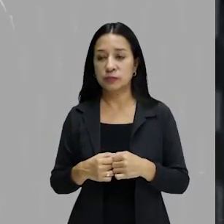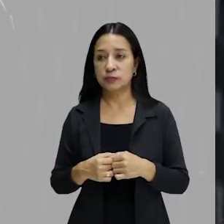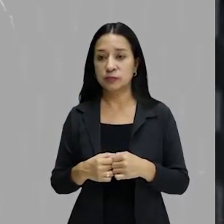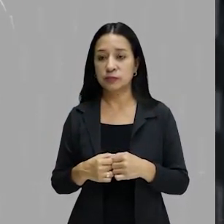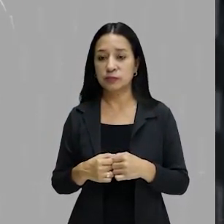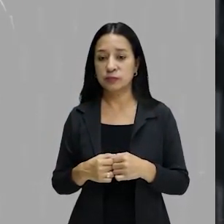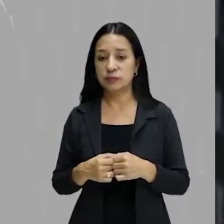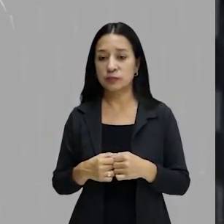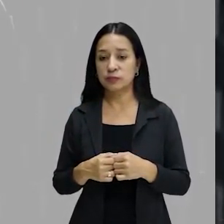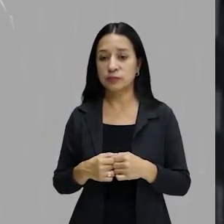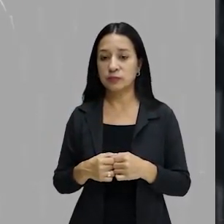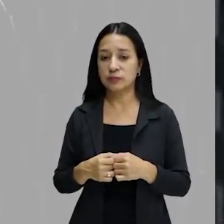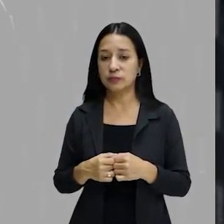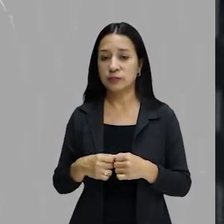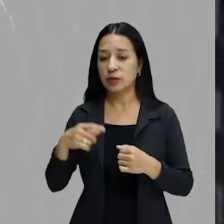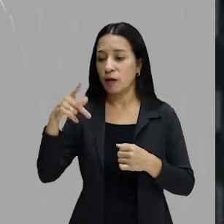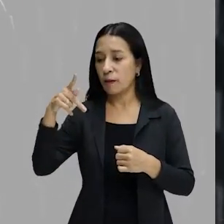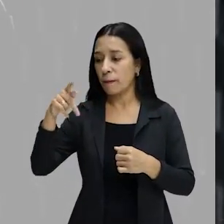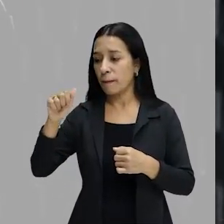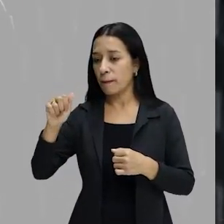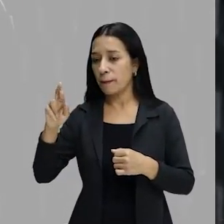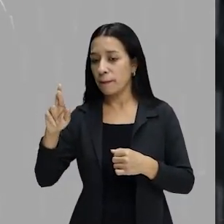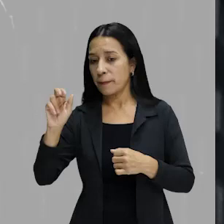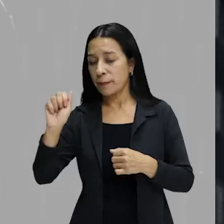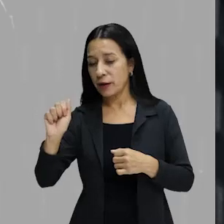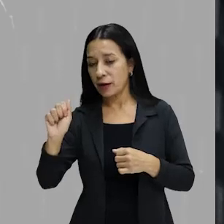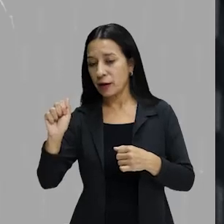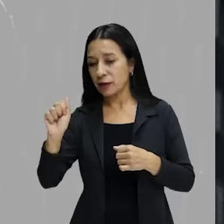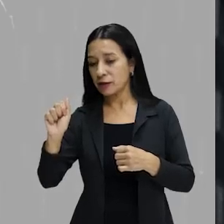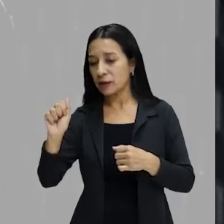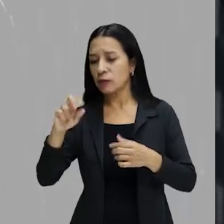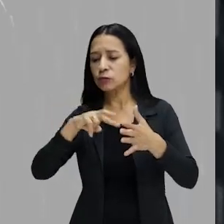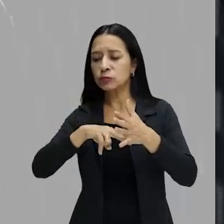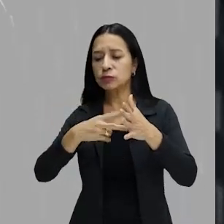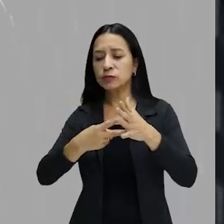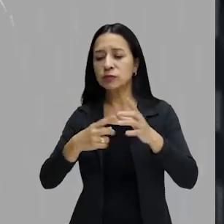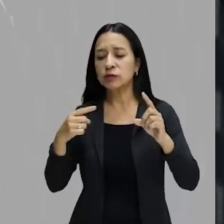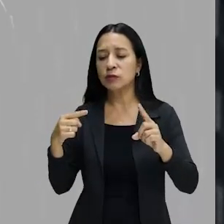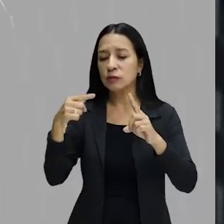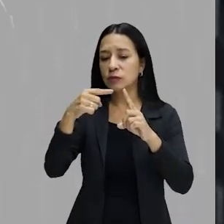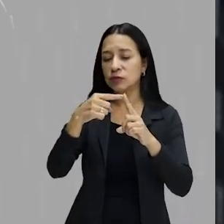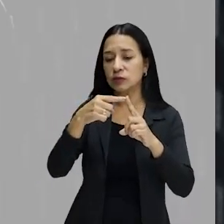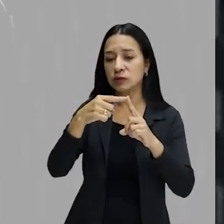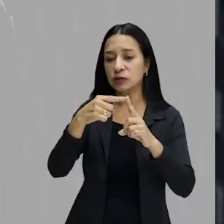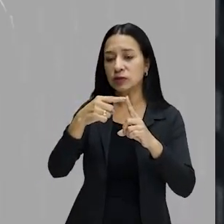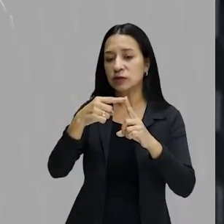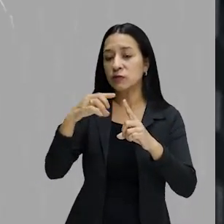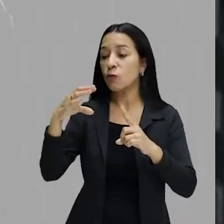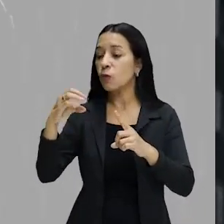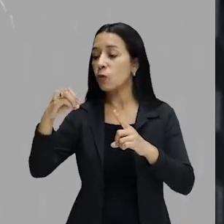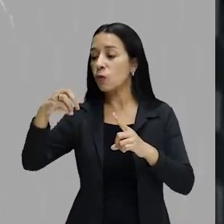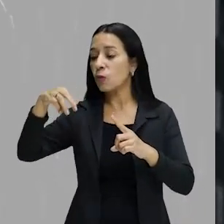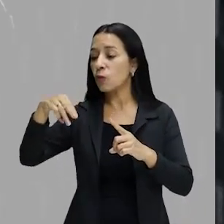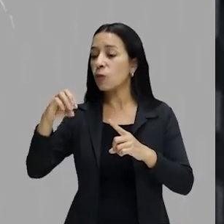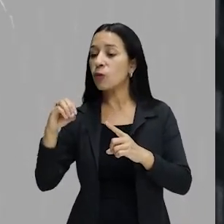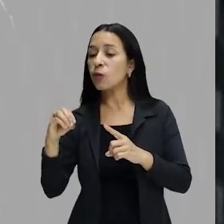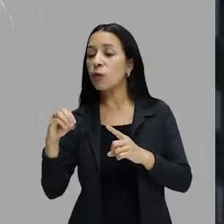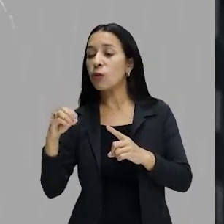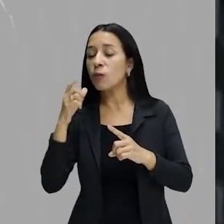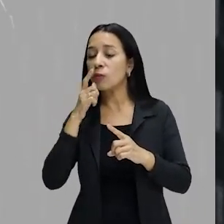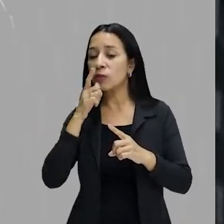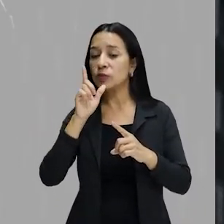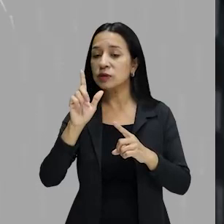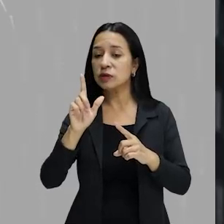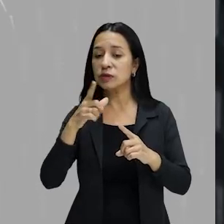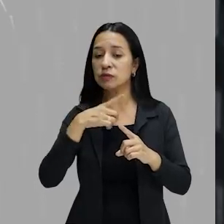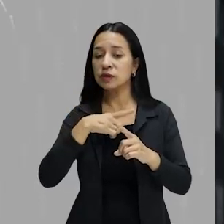para, tá bem aqui, ó. Para ver, quer dizer, com a finalidade de alguma coisa. Como se havia conseguido? Aqui eu tenho